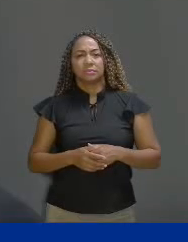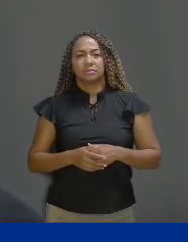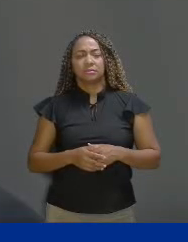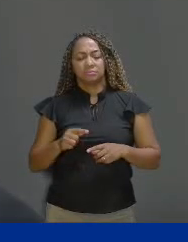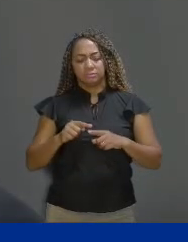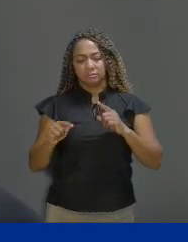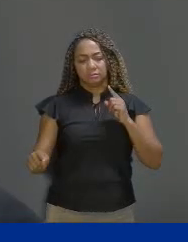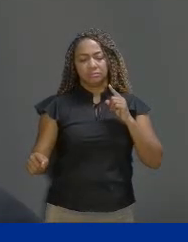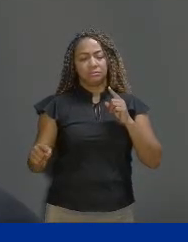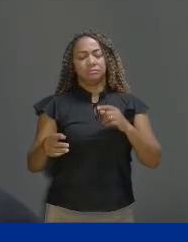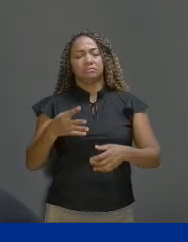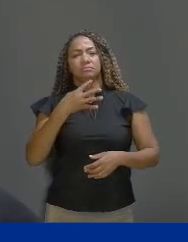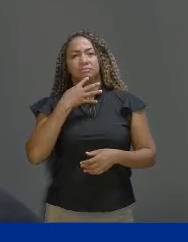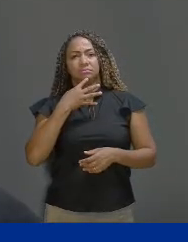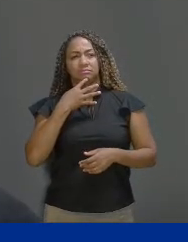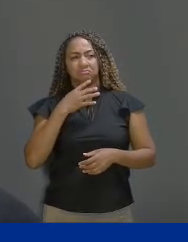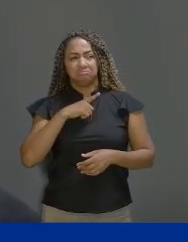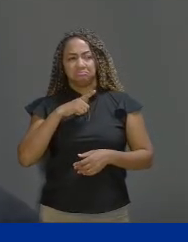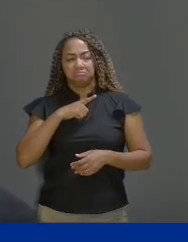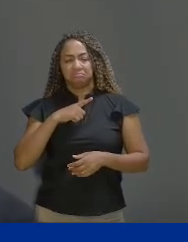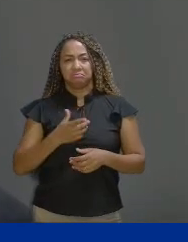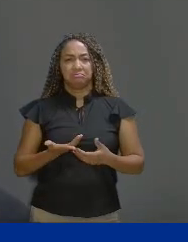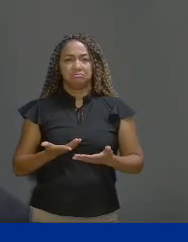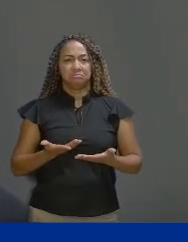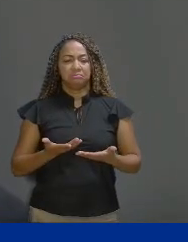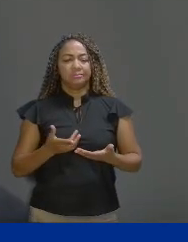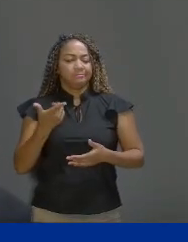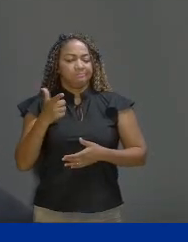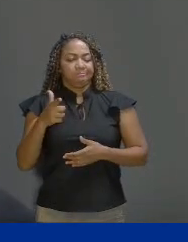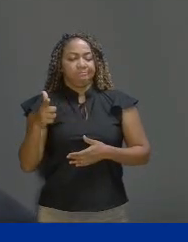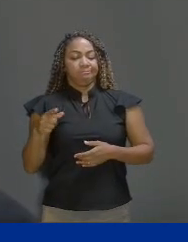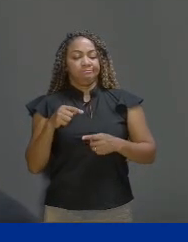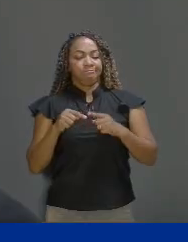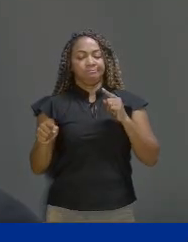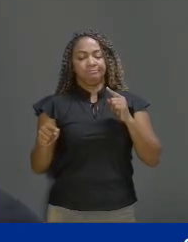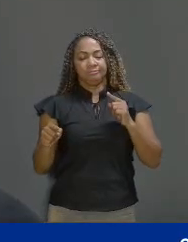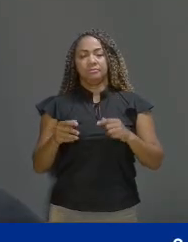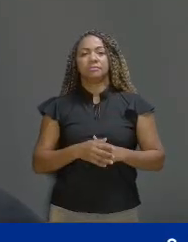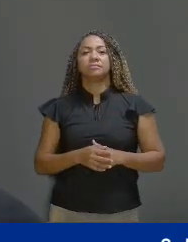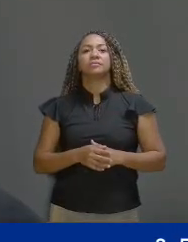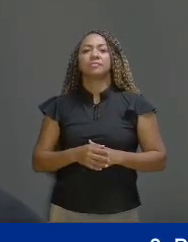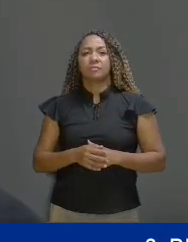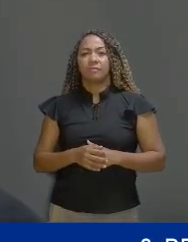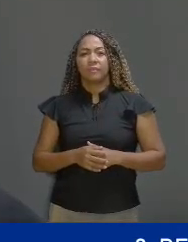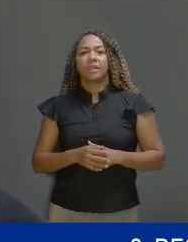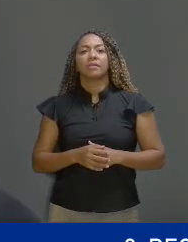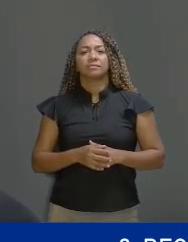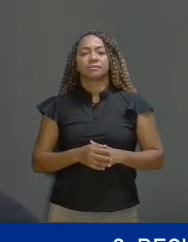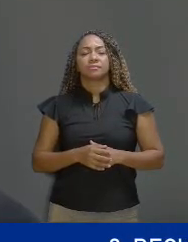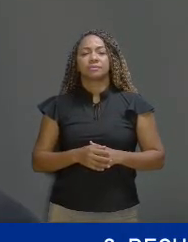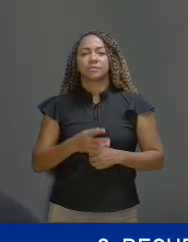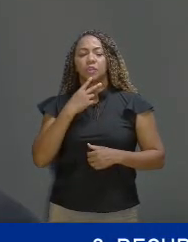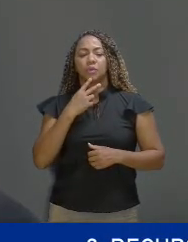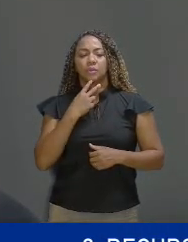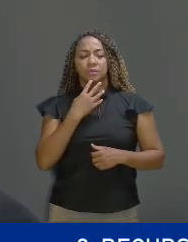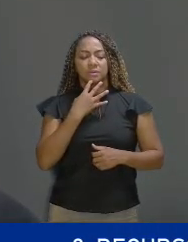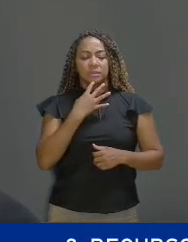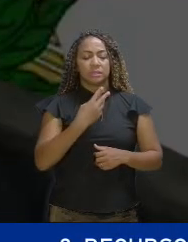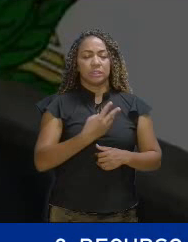Alguma objeção ao conhecimento? Nenhuma objeção, Vossa Excelência pode prosseguir, conhecida a unanimidade.